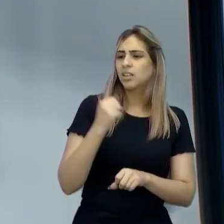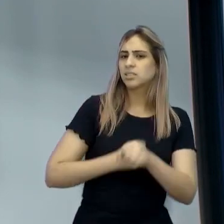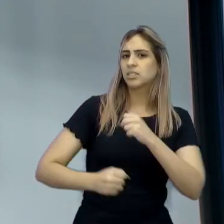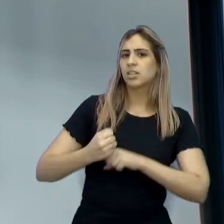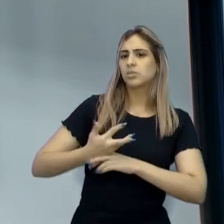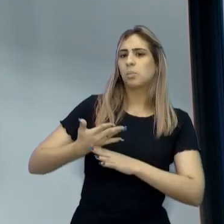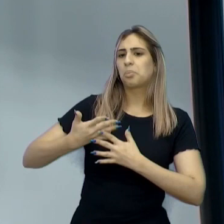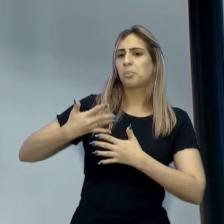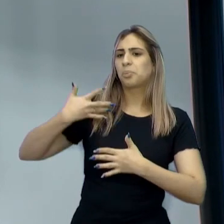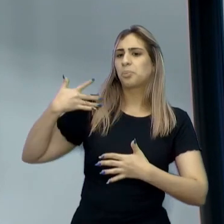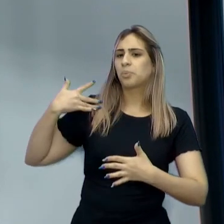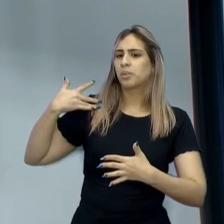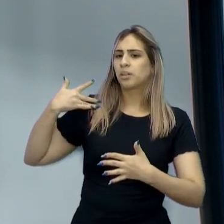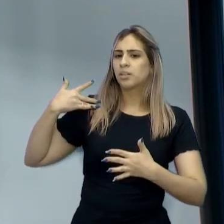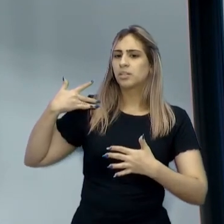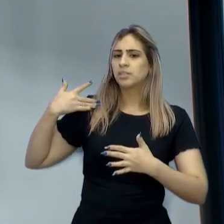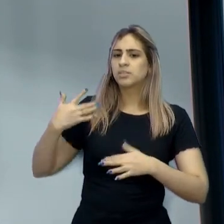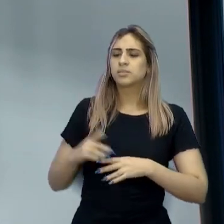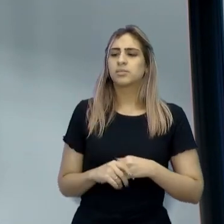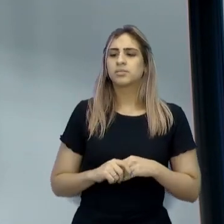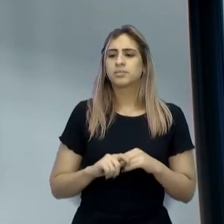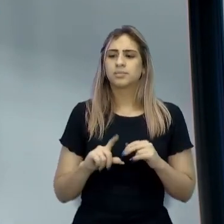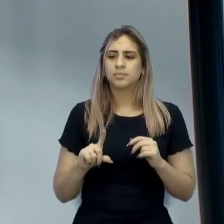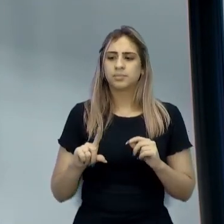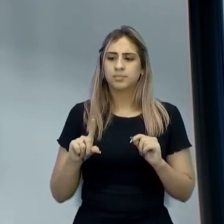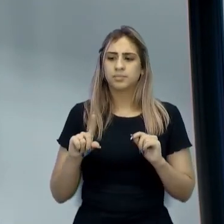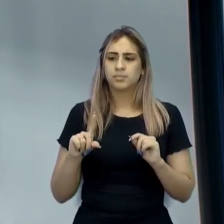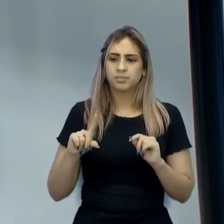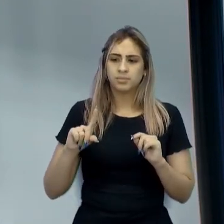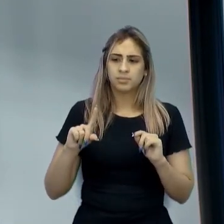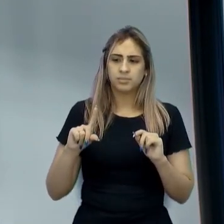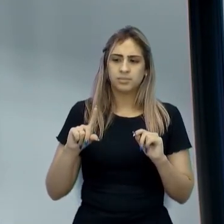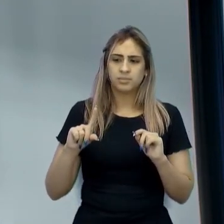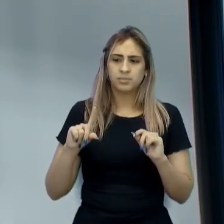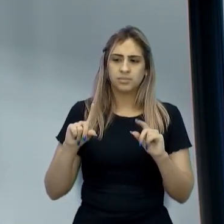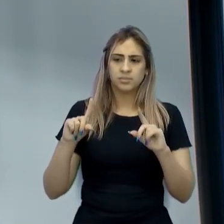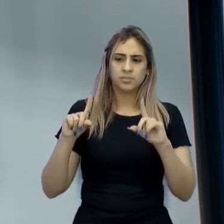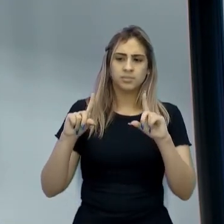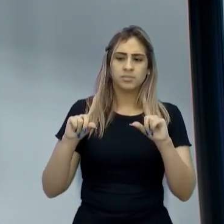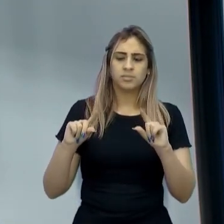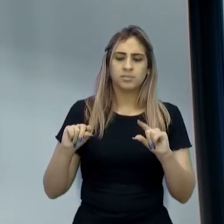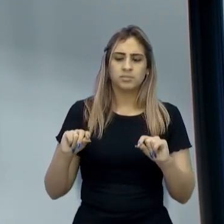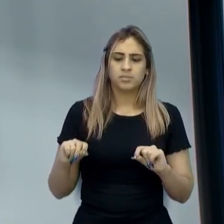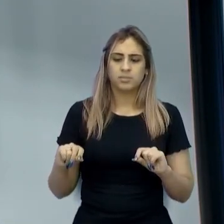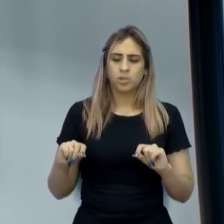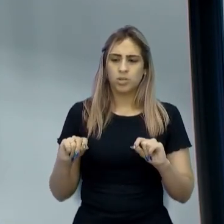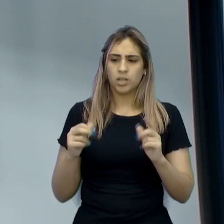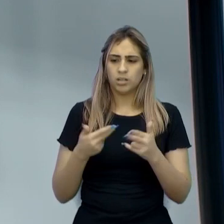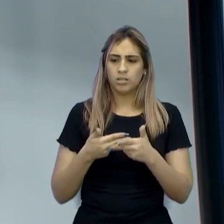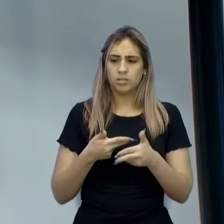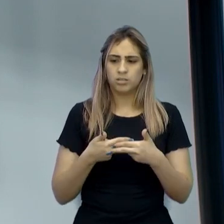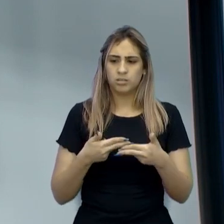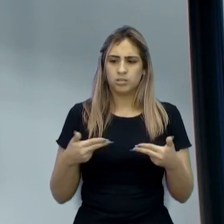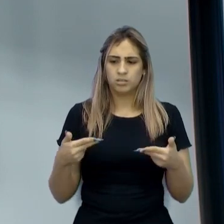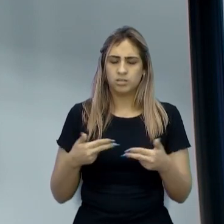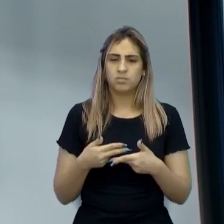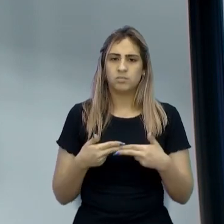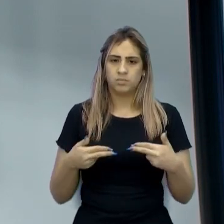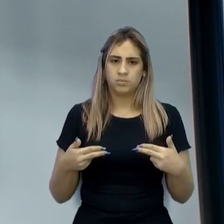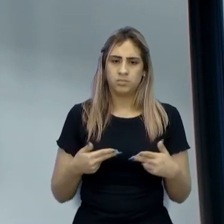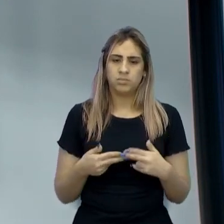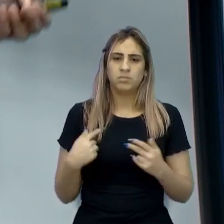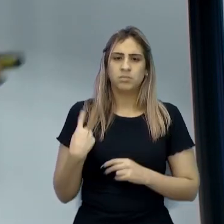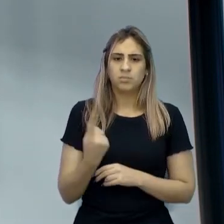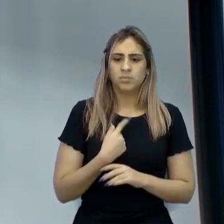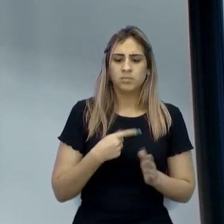isso, até menos, ninguém falava, né, em questionar notícias, ninguém falava, né, em fazer uma investigação mais detalhada, não